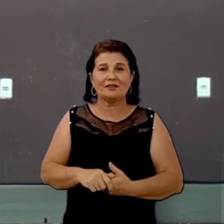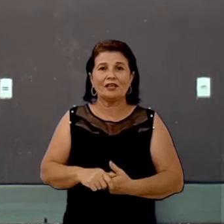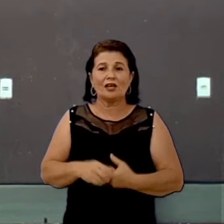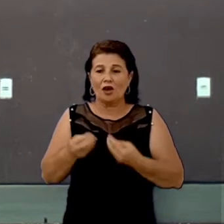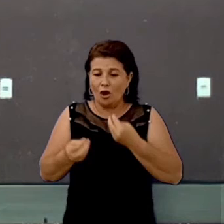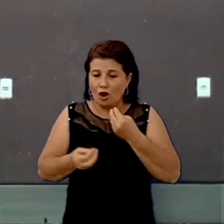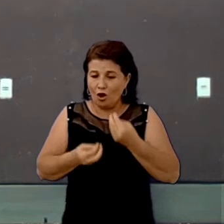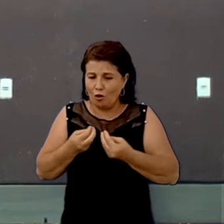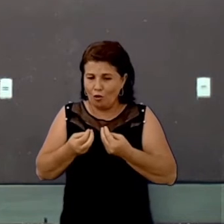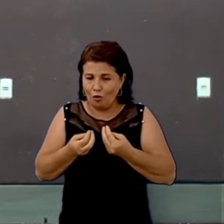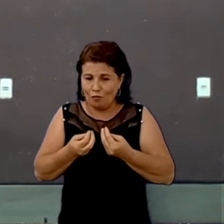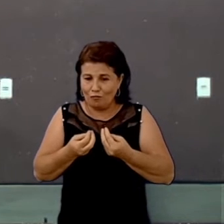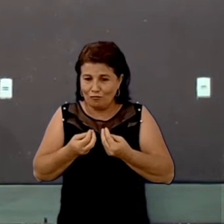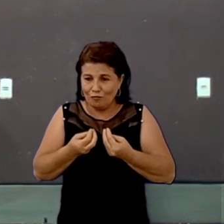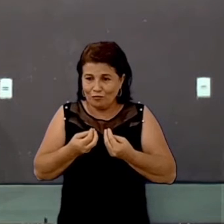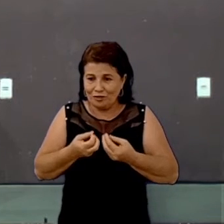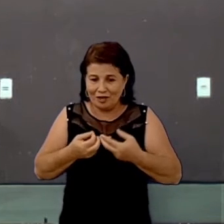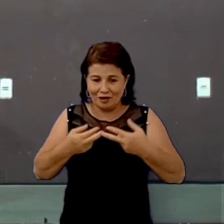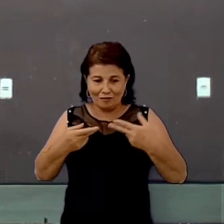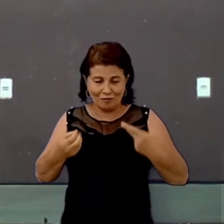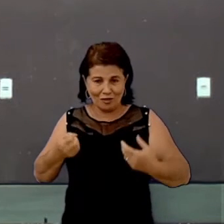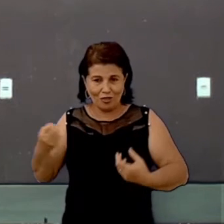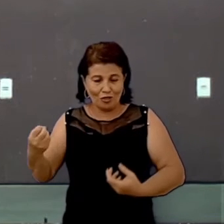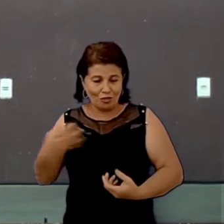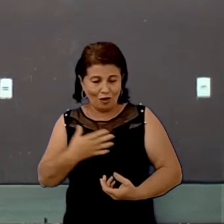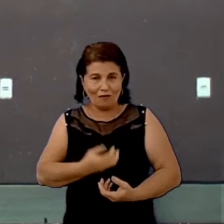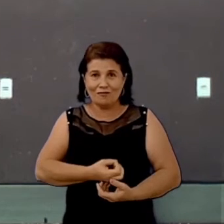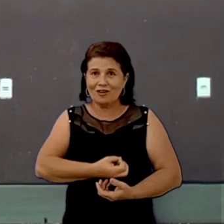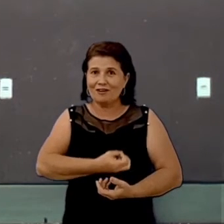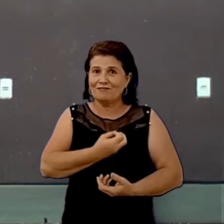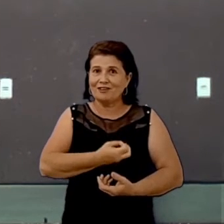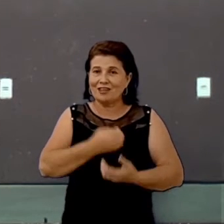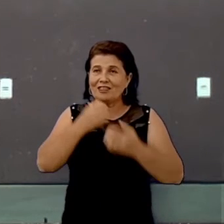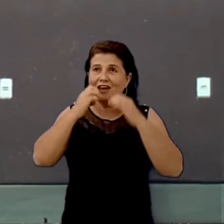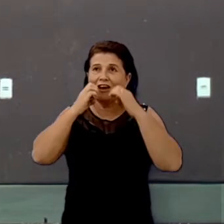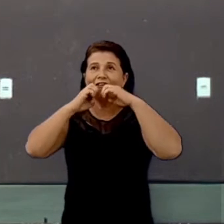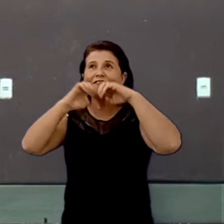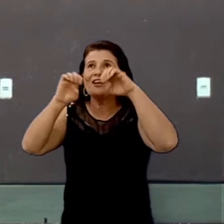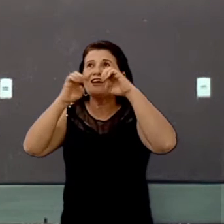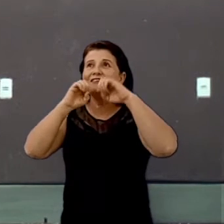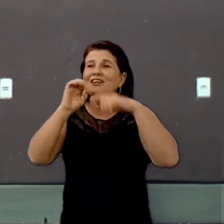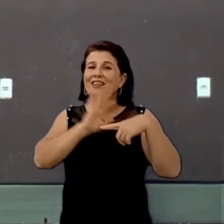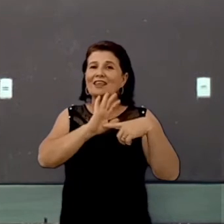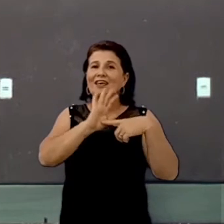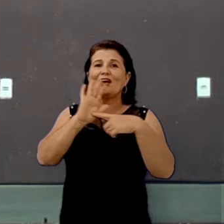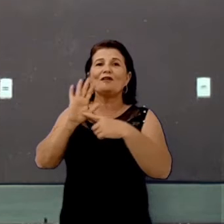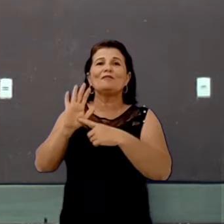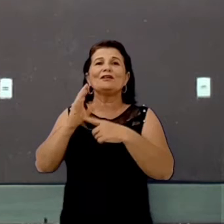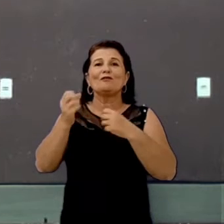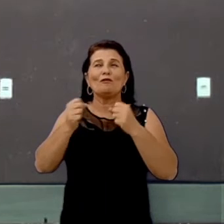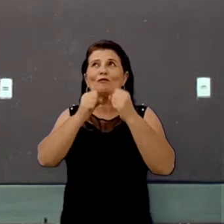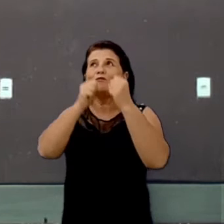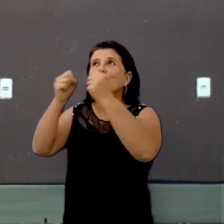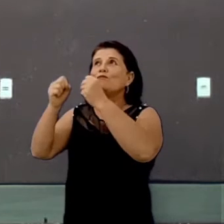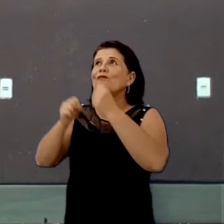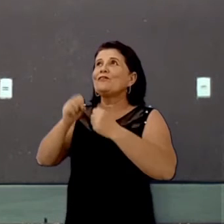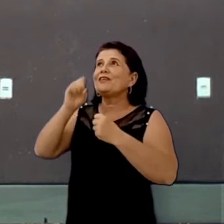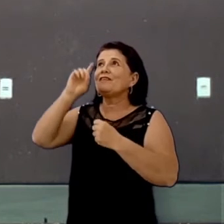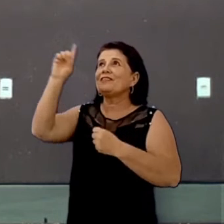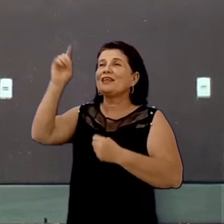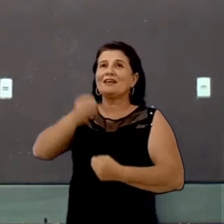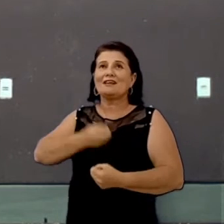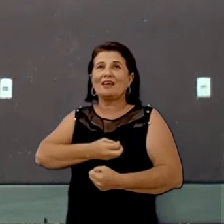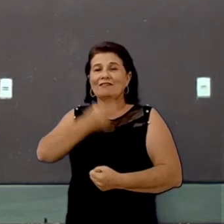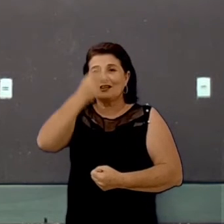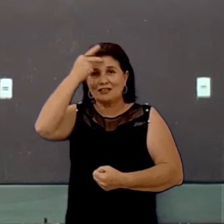como uma fonte desses frutos. O Evangelho agora é apresentado como o poder de Deus na vida